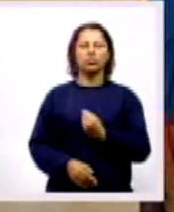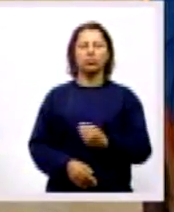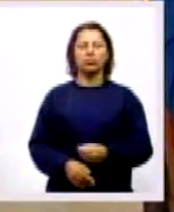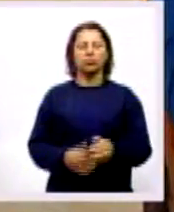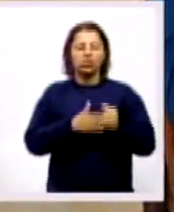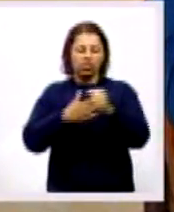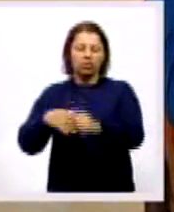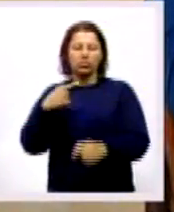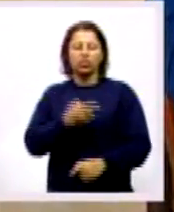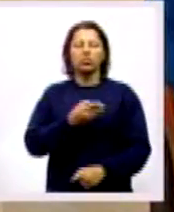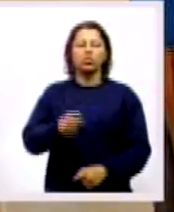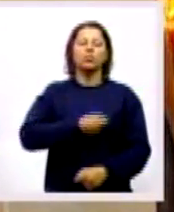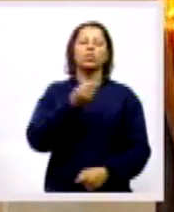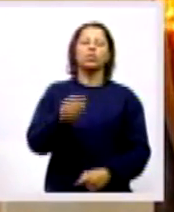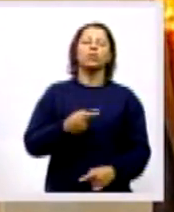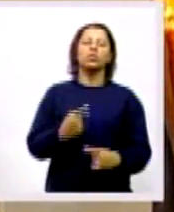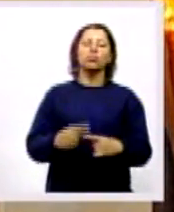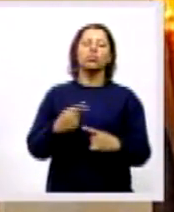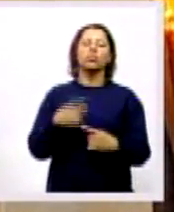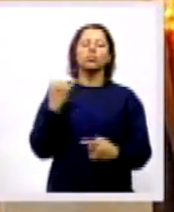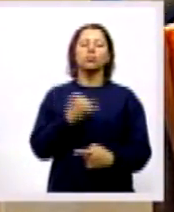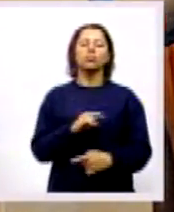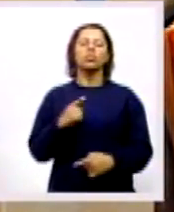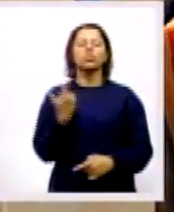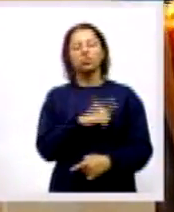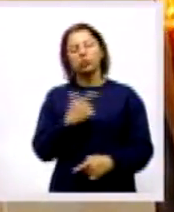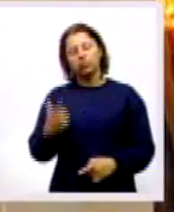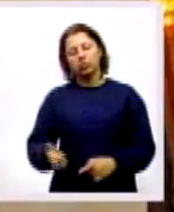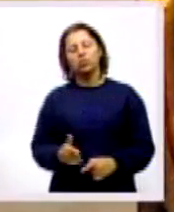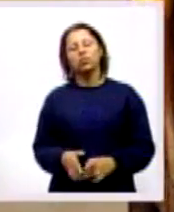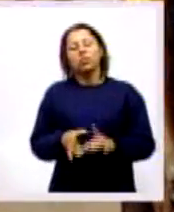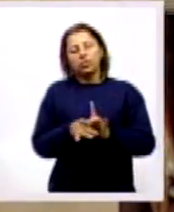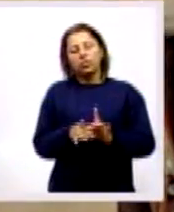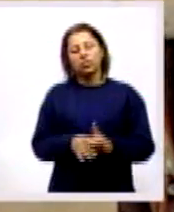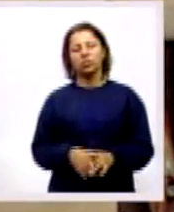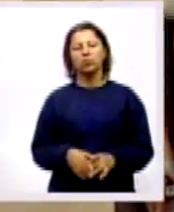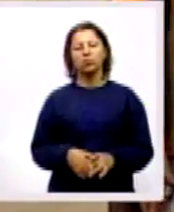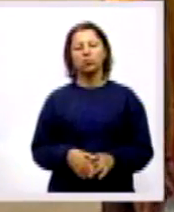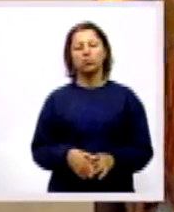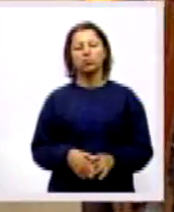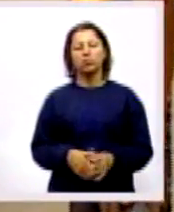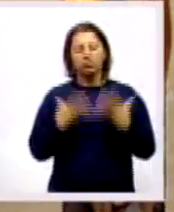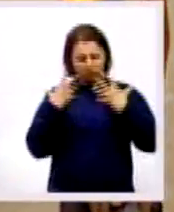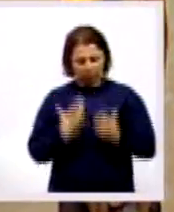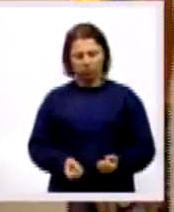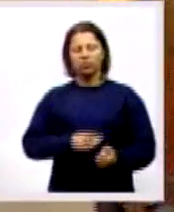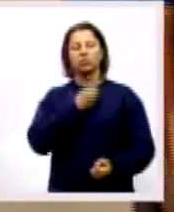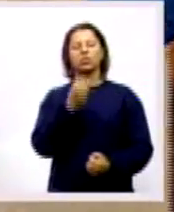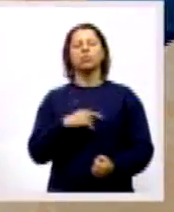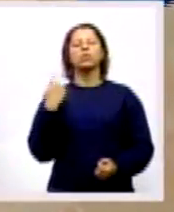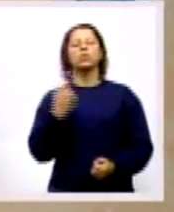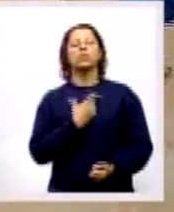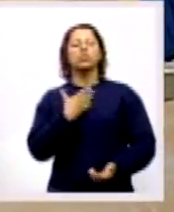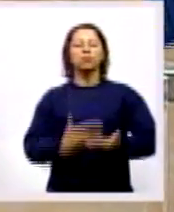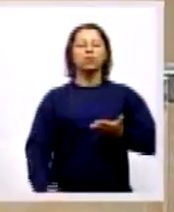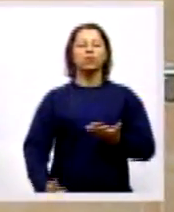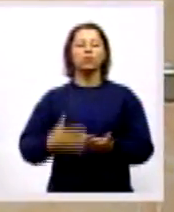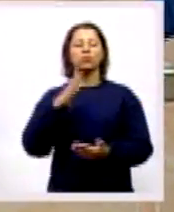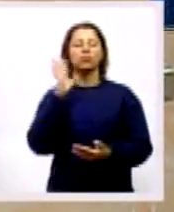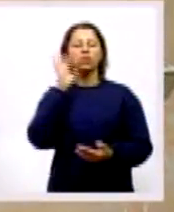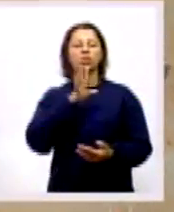vida. Porque se a gente não tiver preso à vida, a gente fica sem graça. E é por isso que